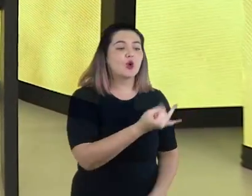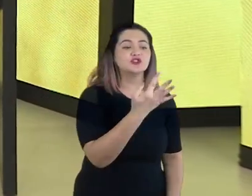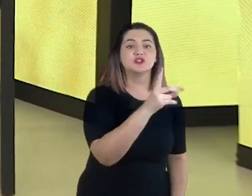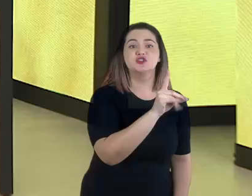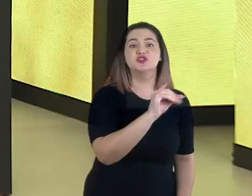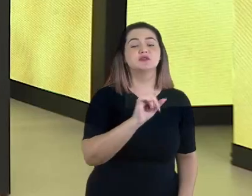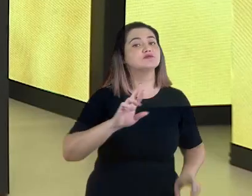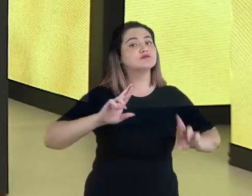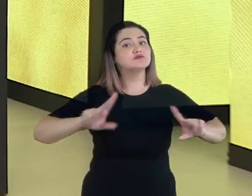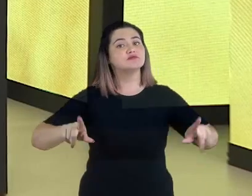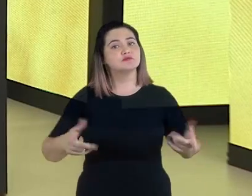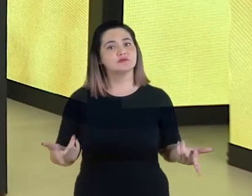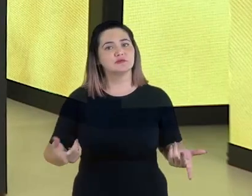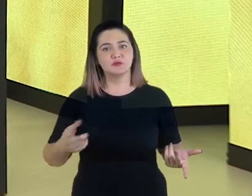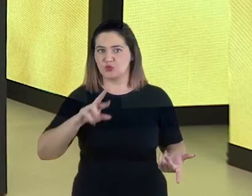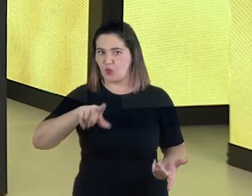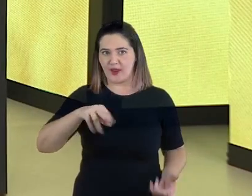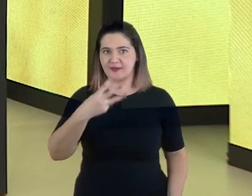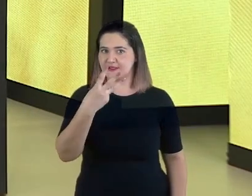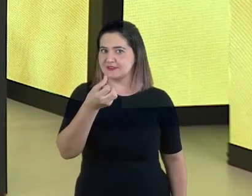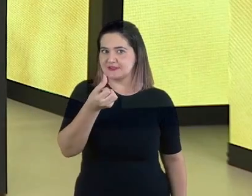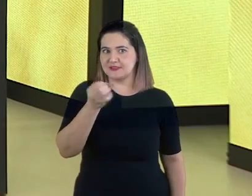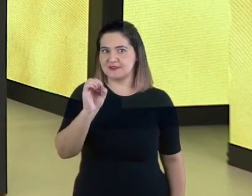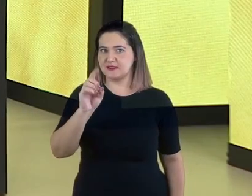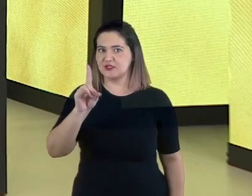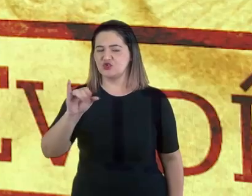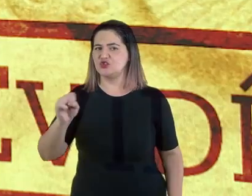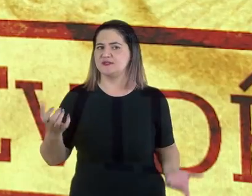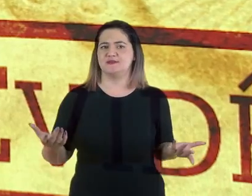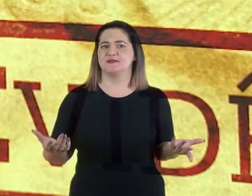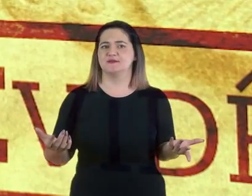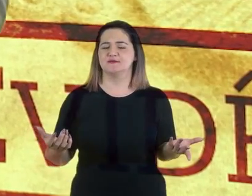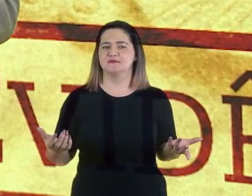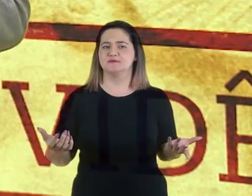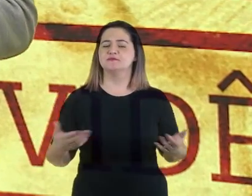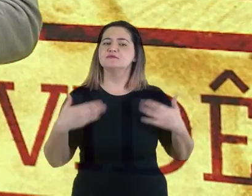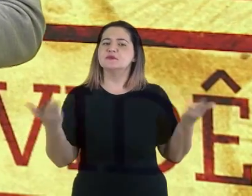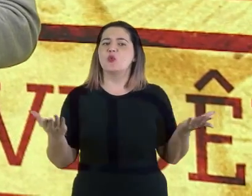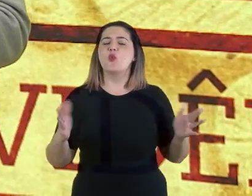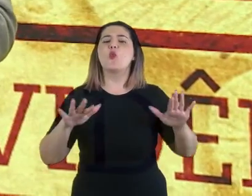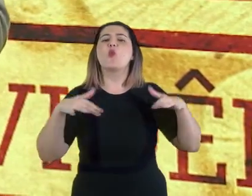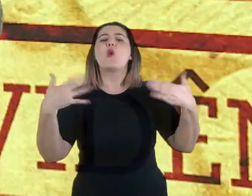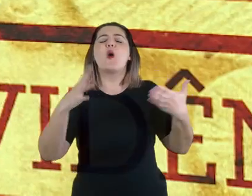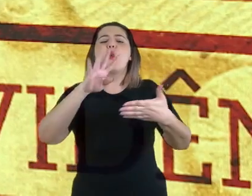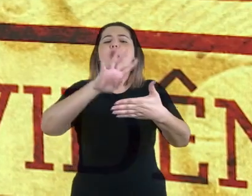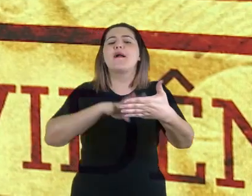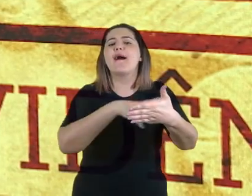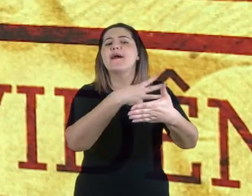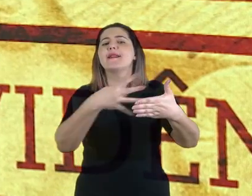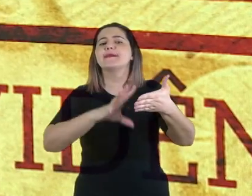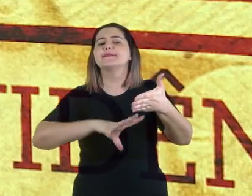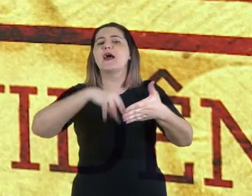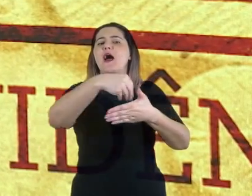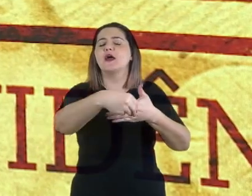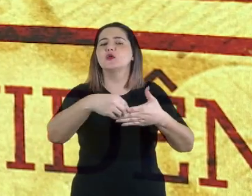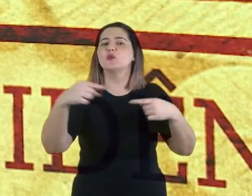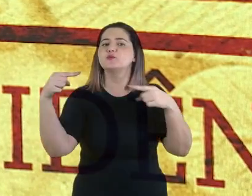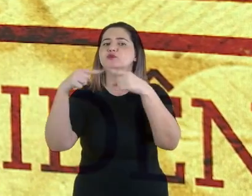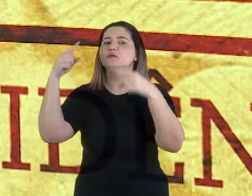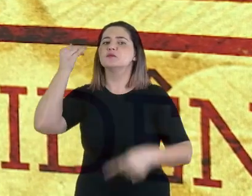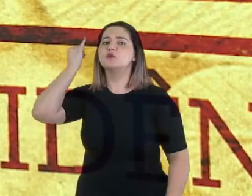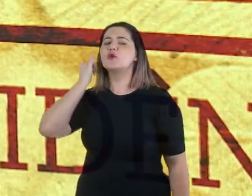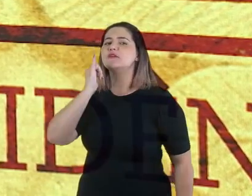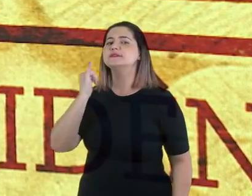trabalhavam com um ano de 360 dias. Então, que calendário é esse que aparece na profecia? E